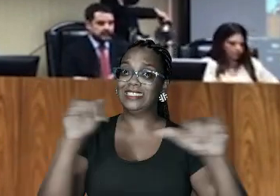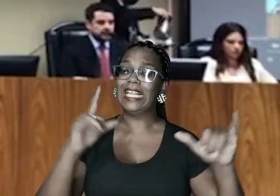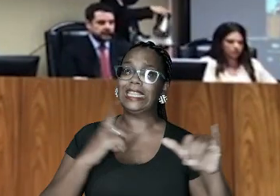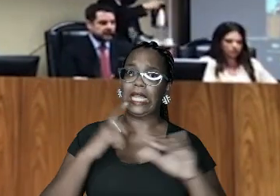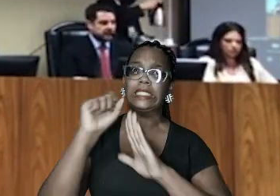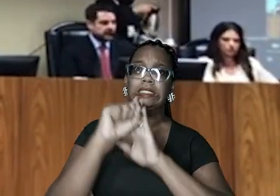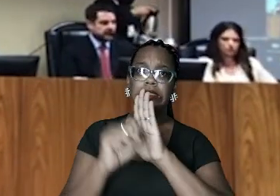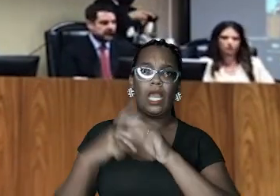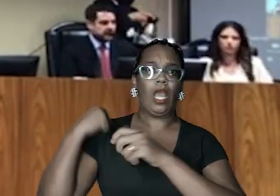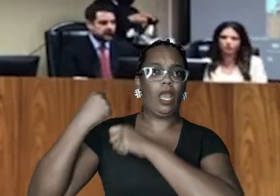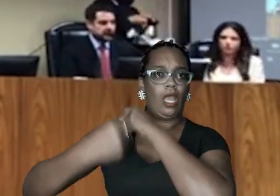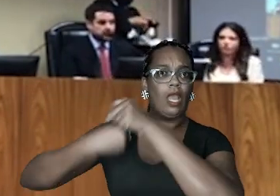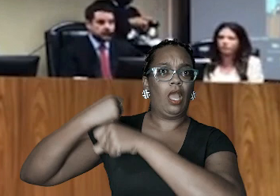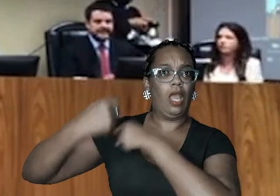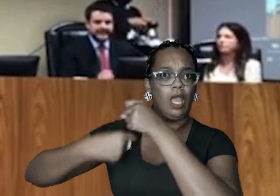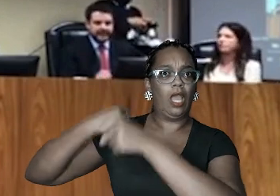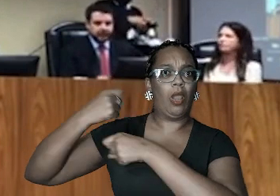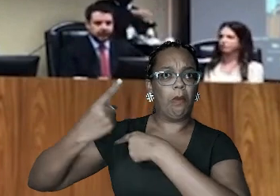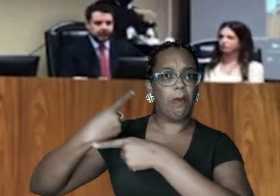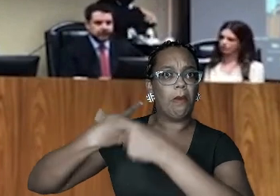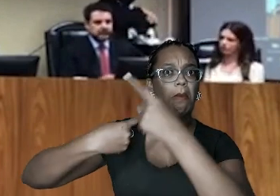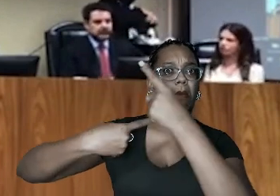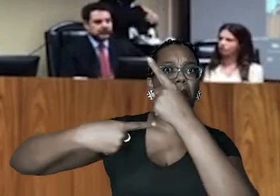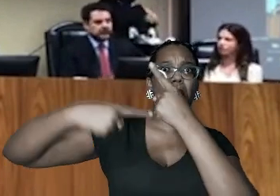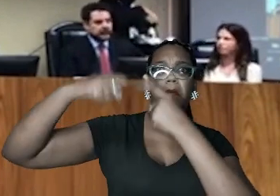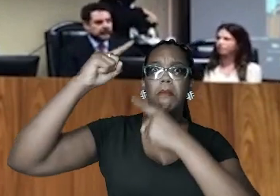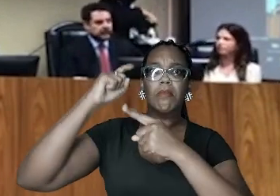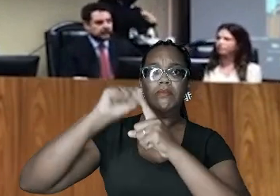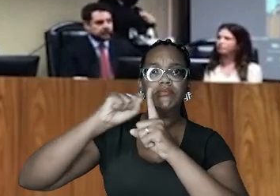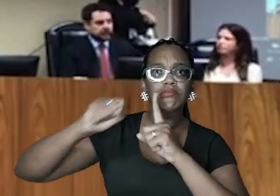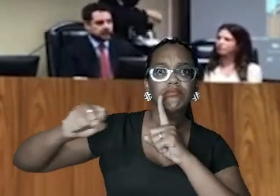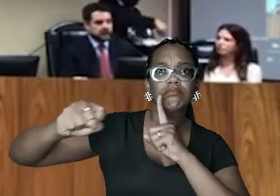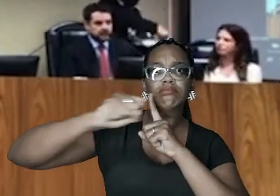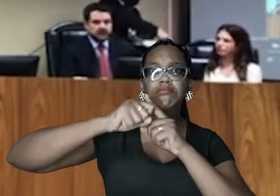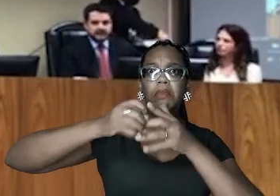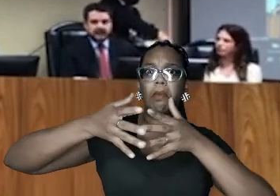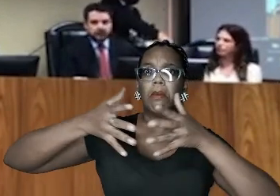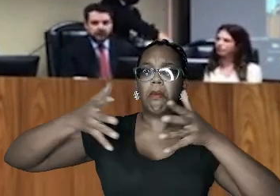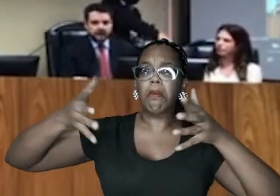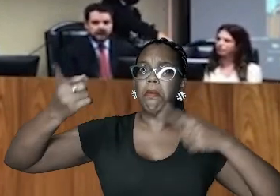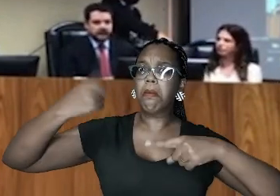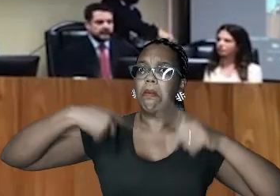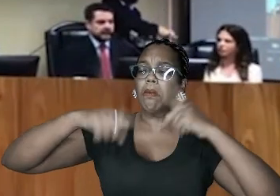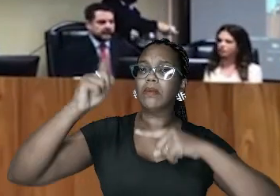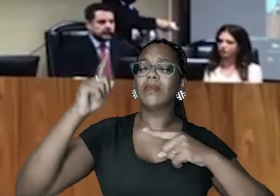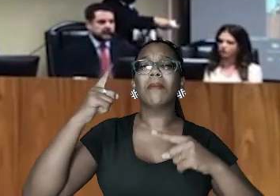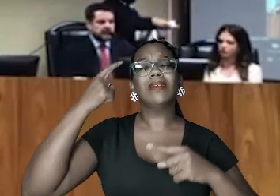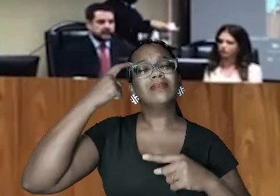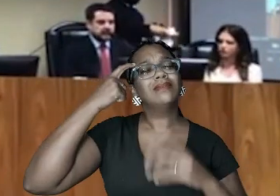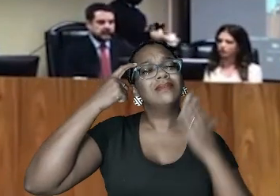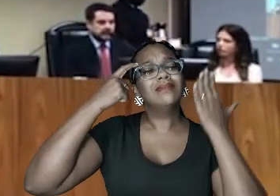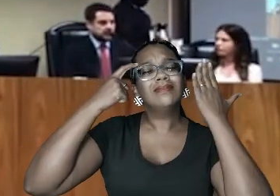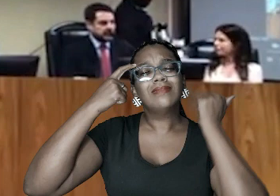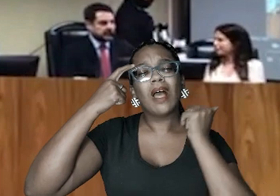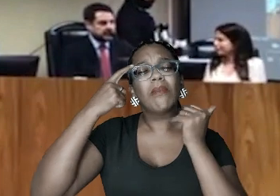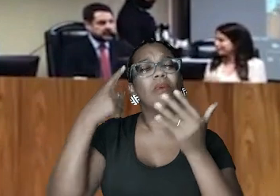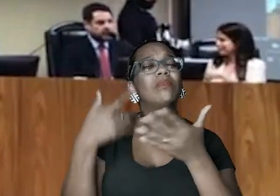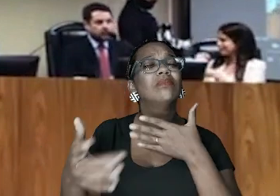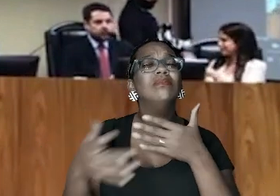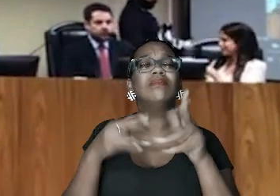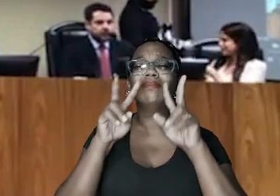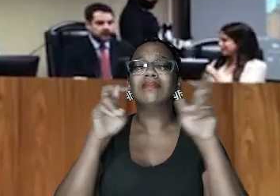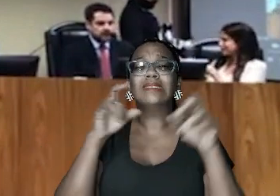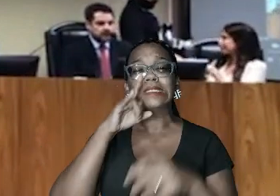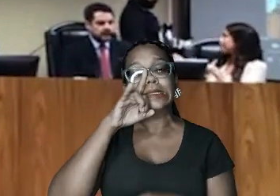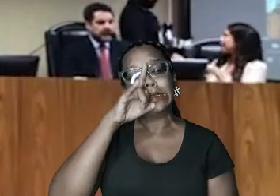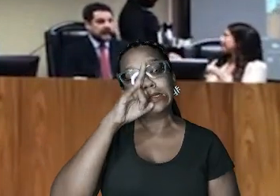aqui mas é sempre importante dizer que já temos alguns séculos de evolução civilizatória e é preciso que a gente tem em mente que